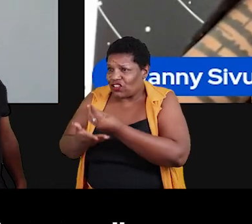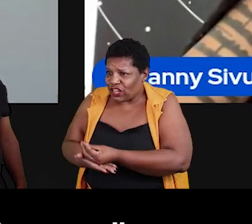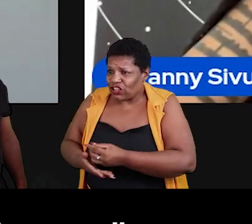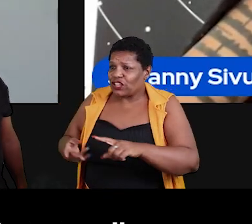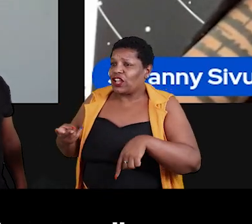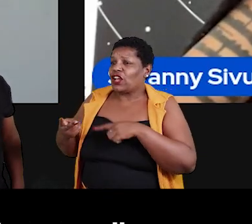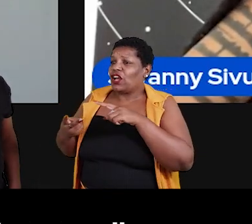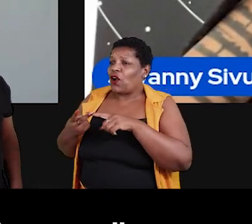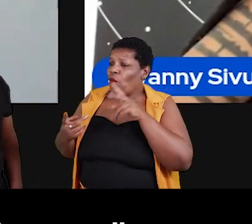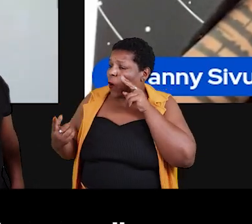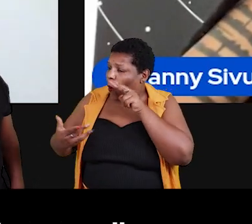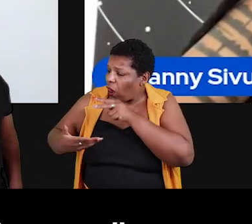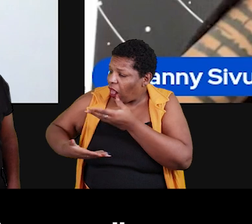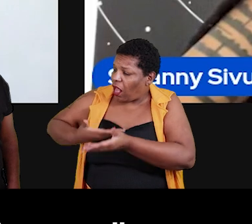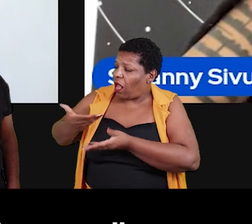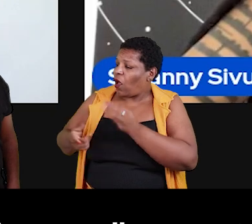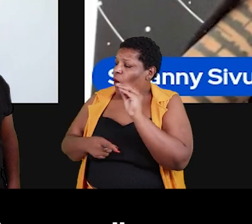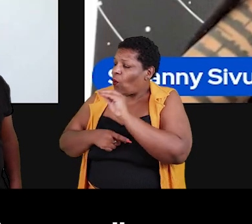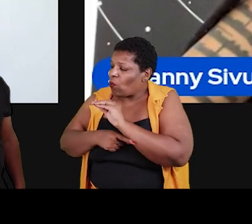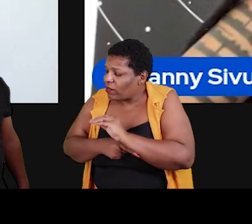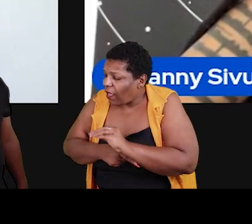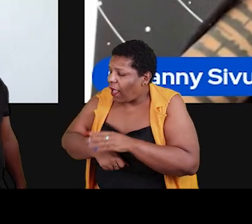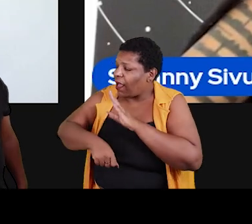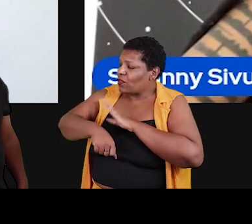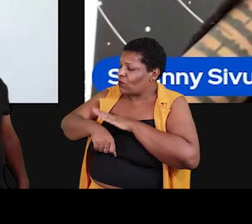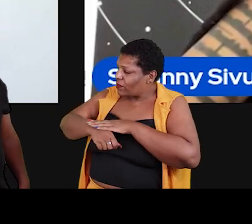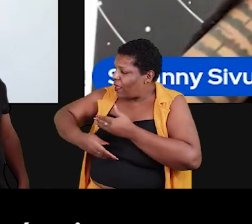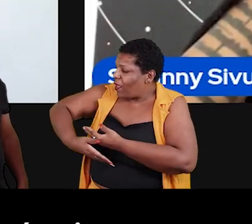seu olhar, o seu tempo,